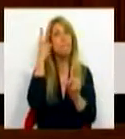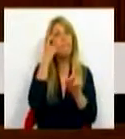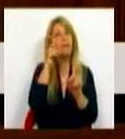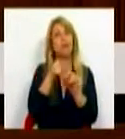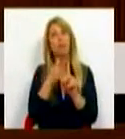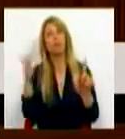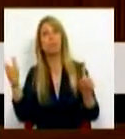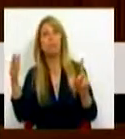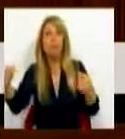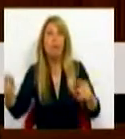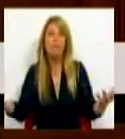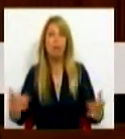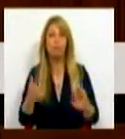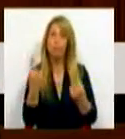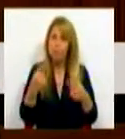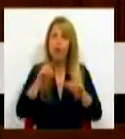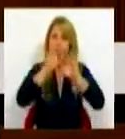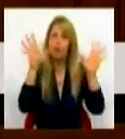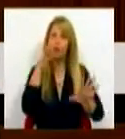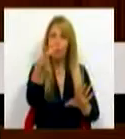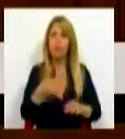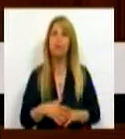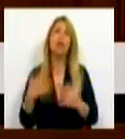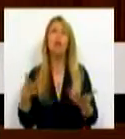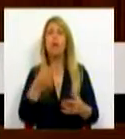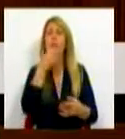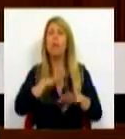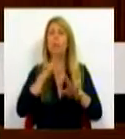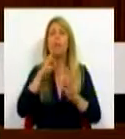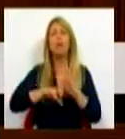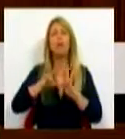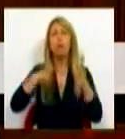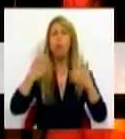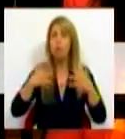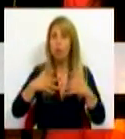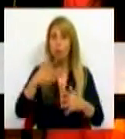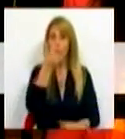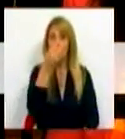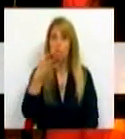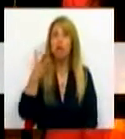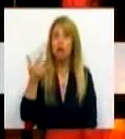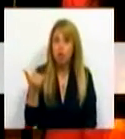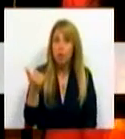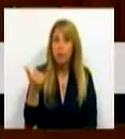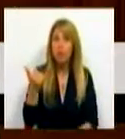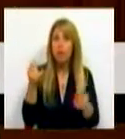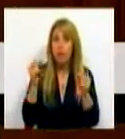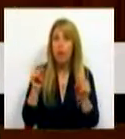para esclarecer. Em relação à pergunta, refere-me relatório e contas de 2012, em